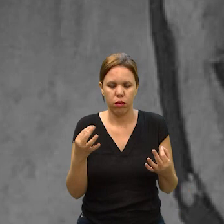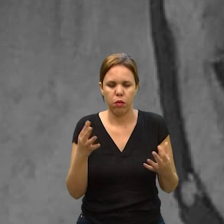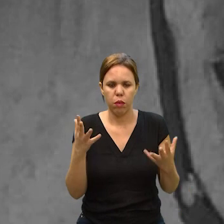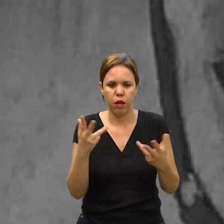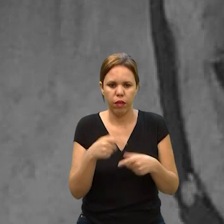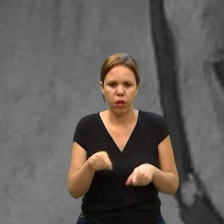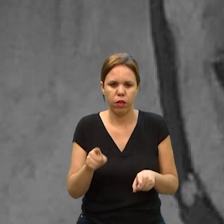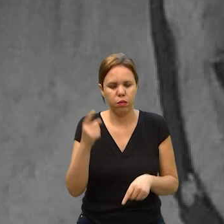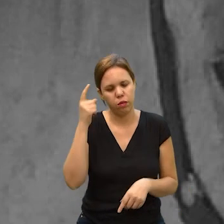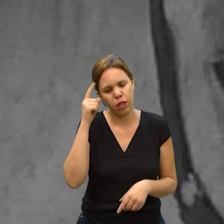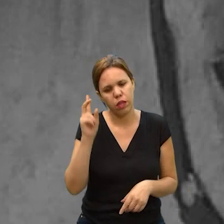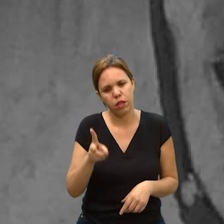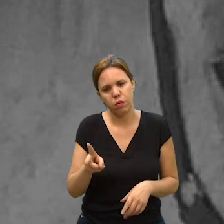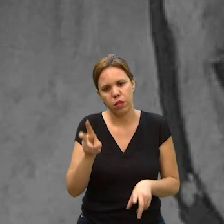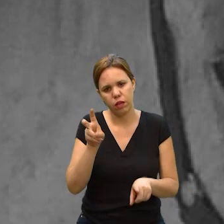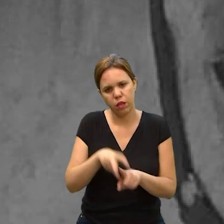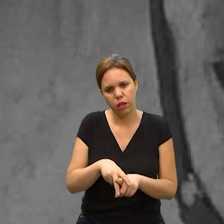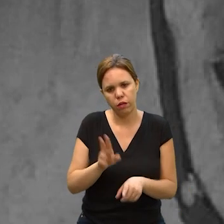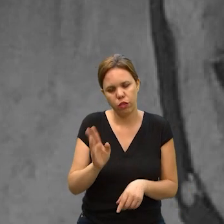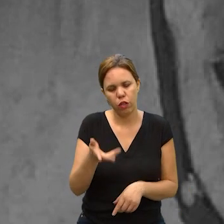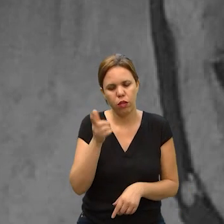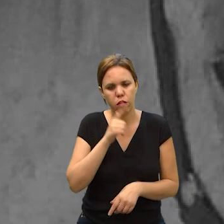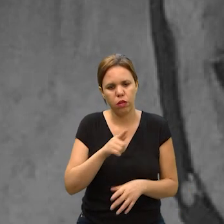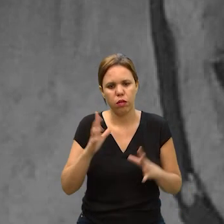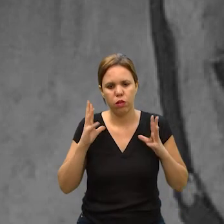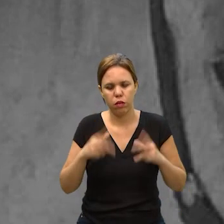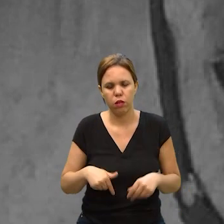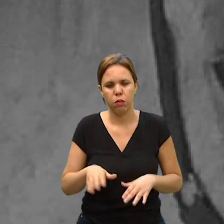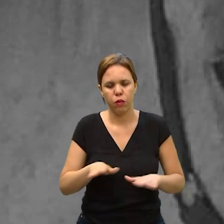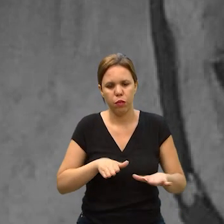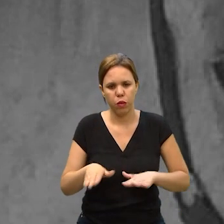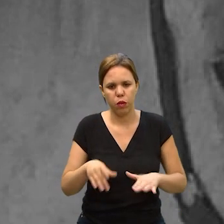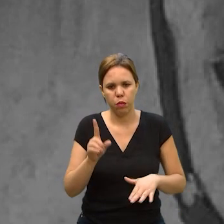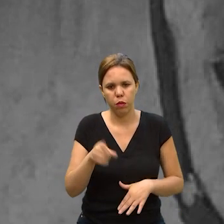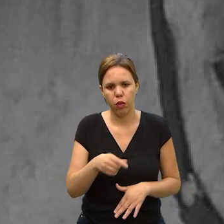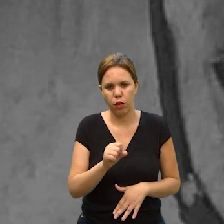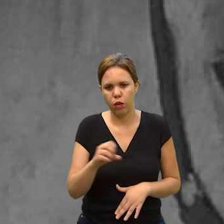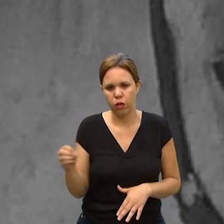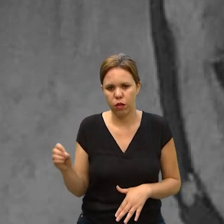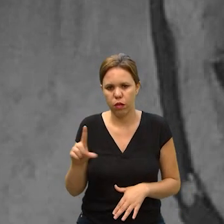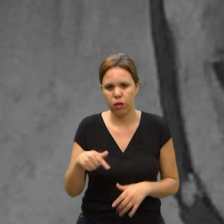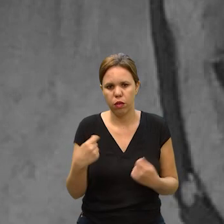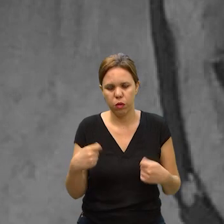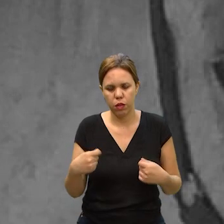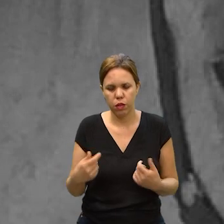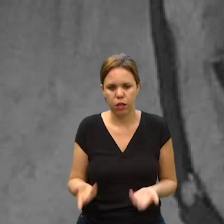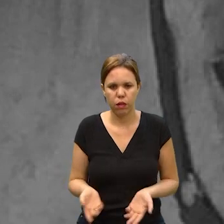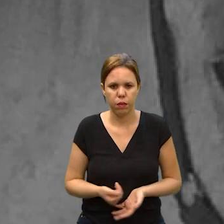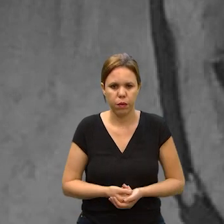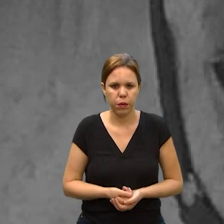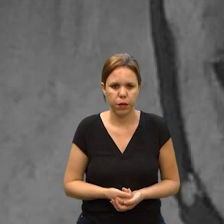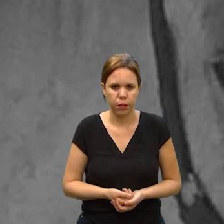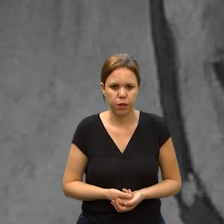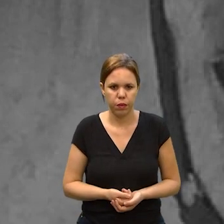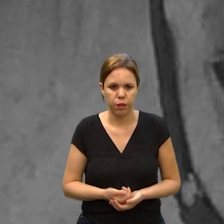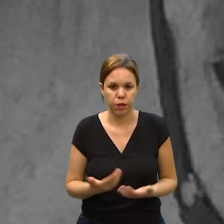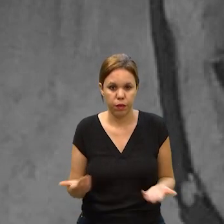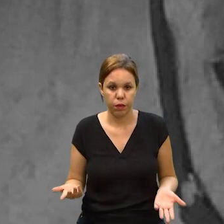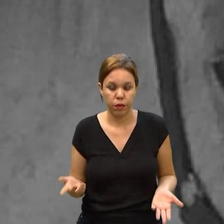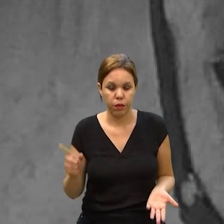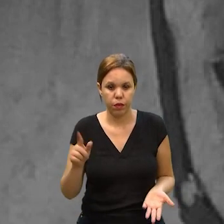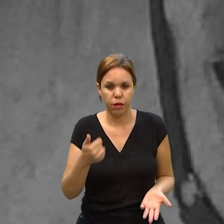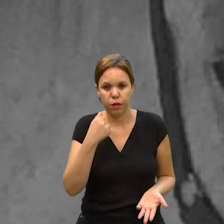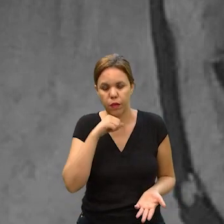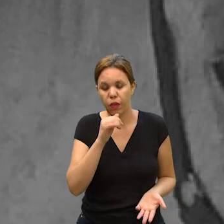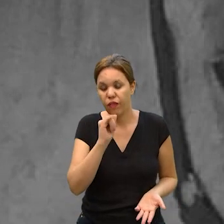é divina. Pensa, sentada, ela está movimentando 1.800 músculos. É tudo que ela precisa.